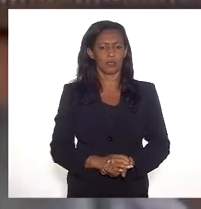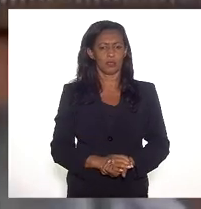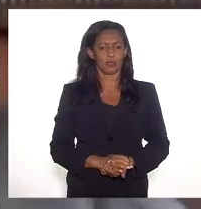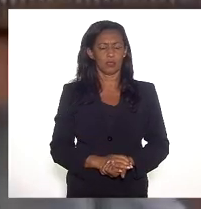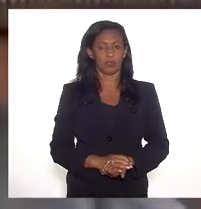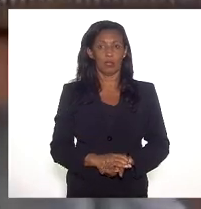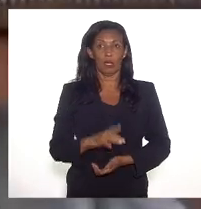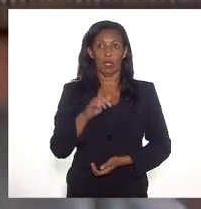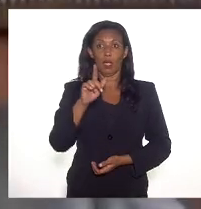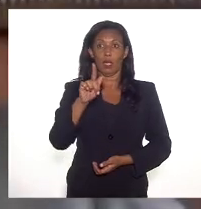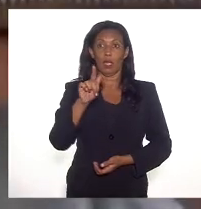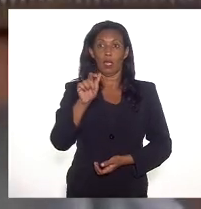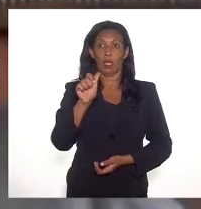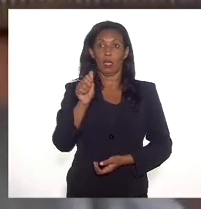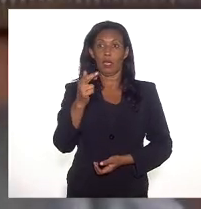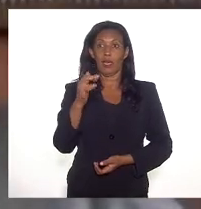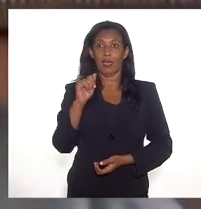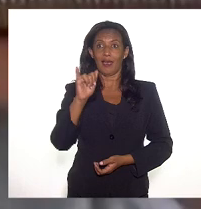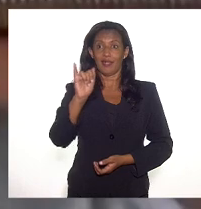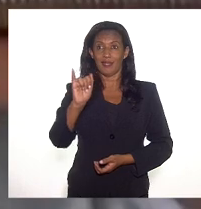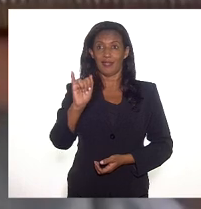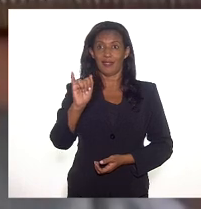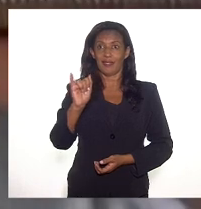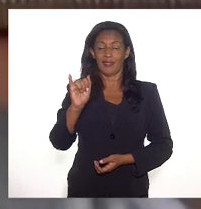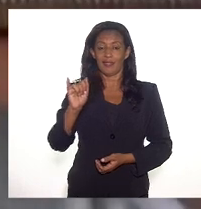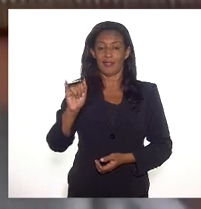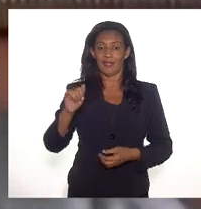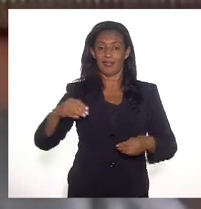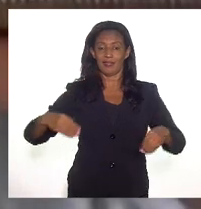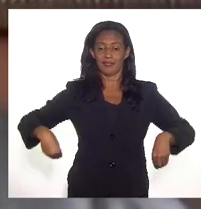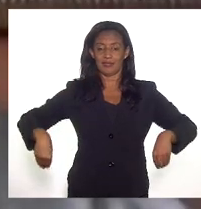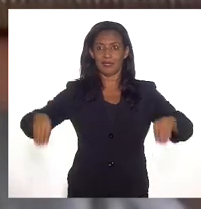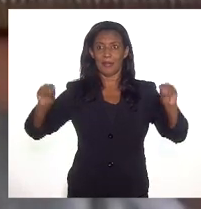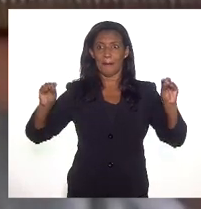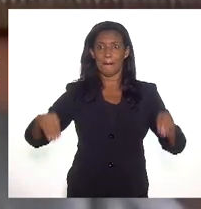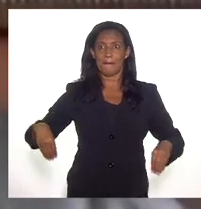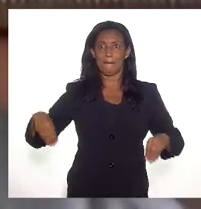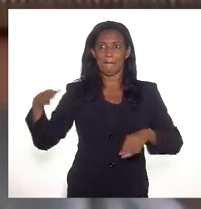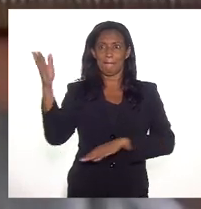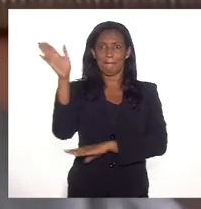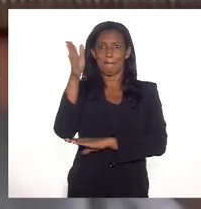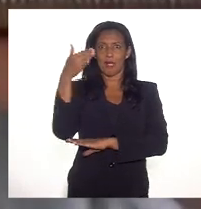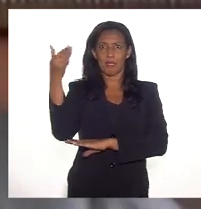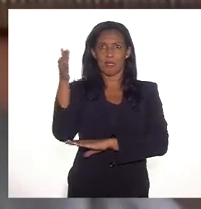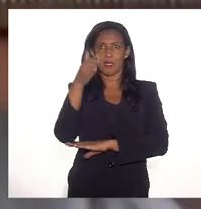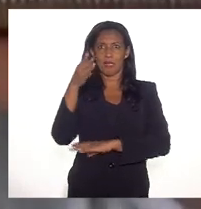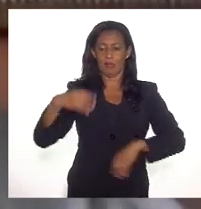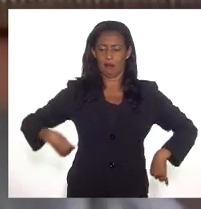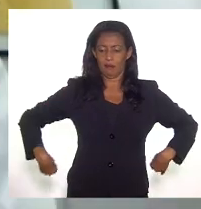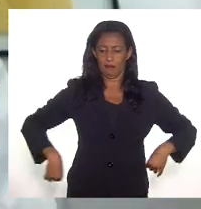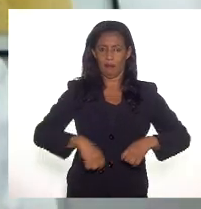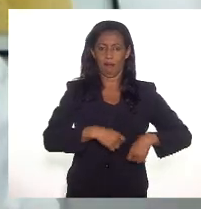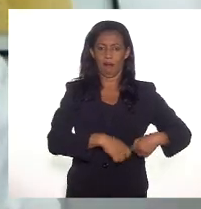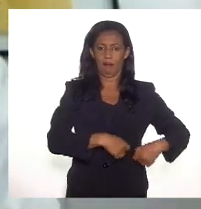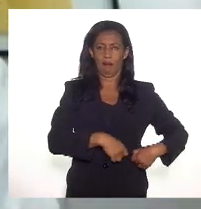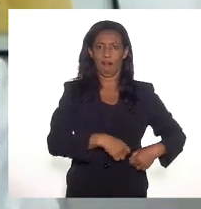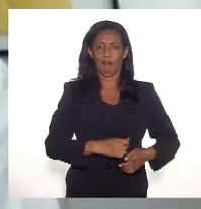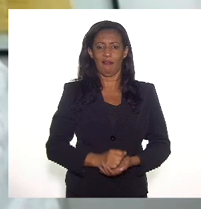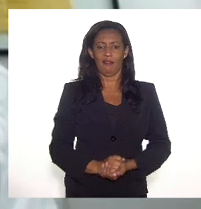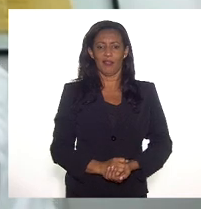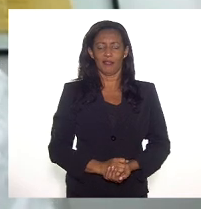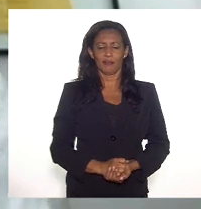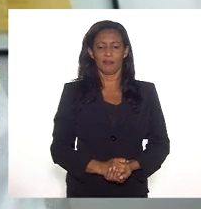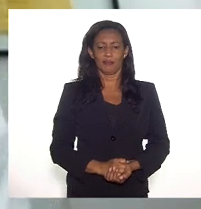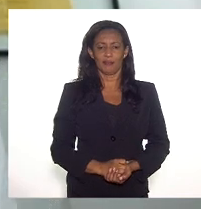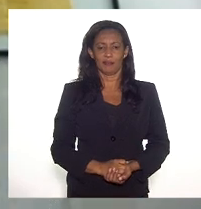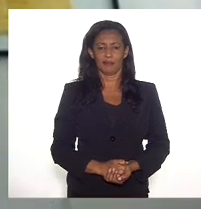os garis colocando lixo numa canga que reproduzia a bandeira do Brasil. Devem ser filiados ao pessoal,